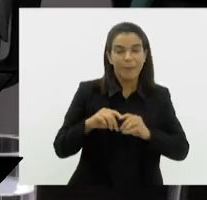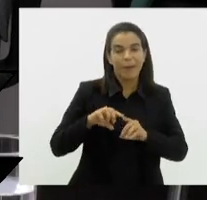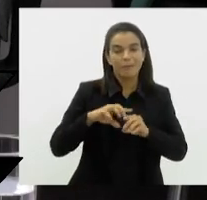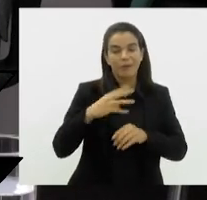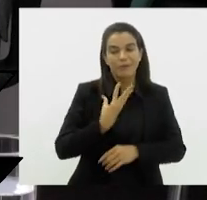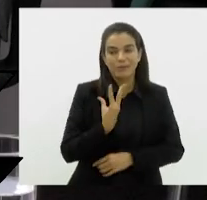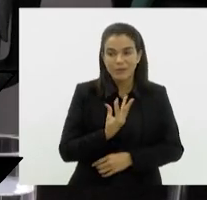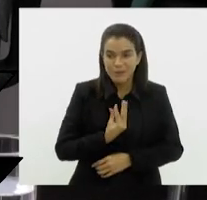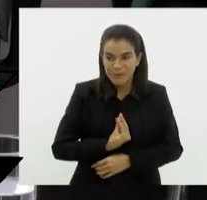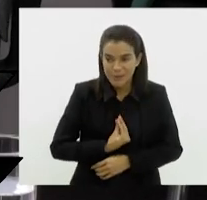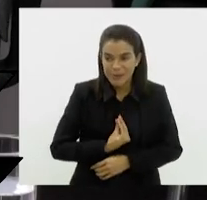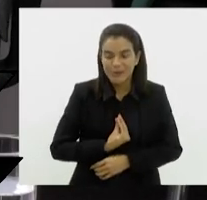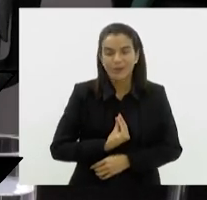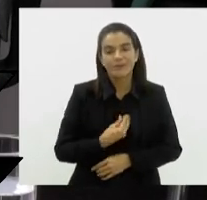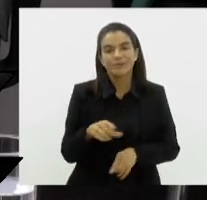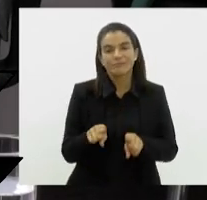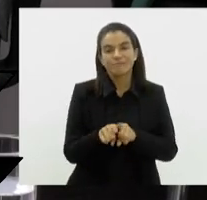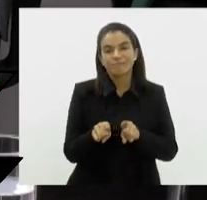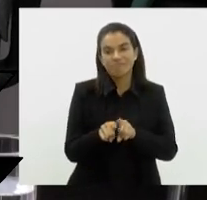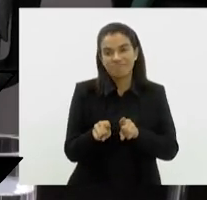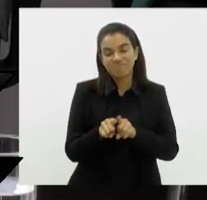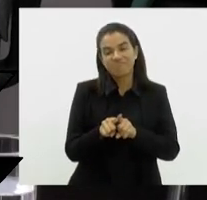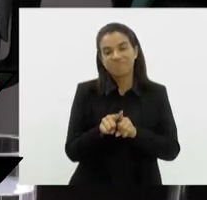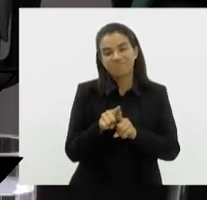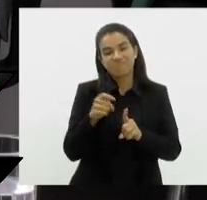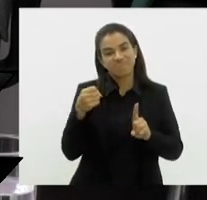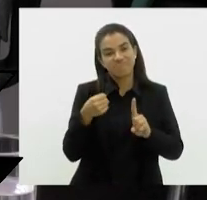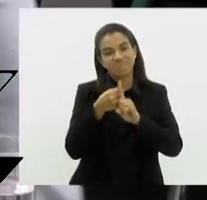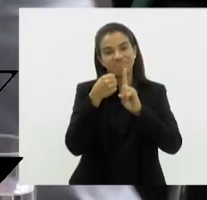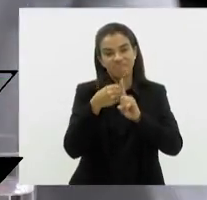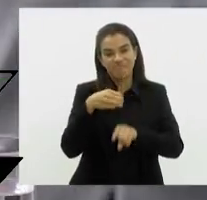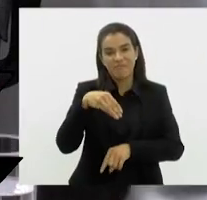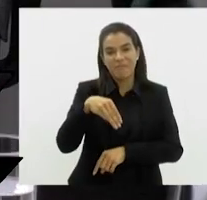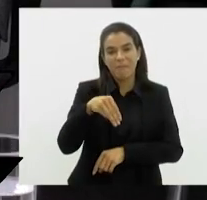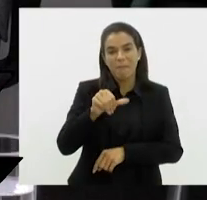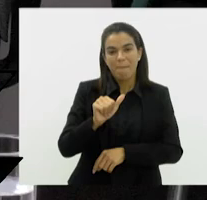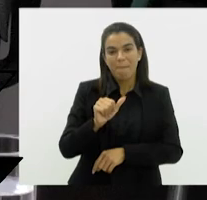Né? Por isso que eu me intitulo marxista místico.